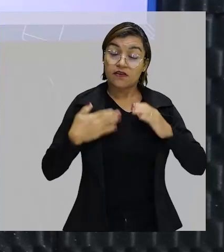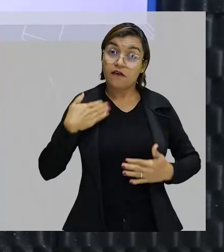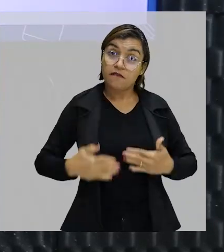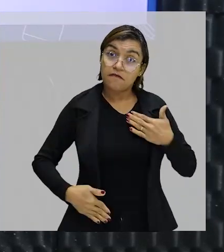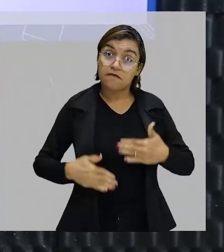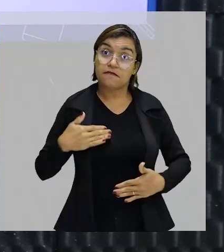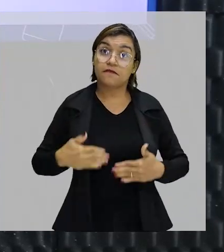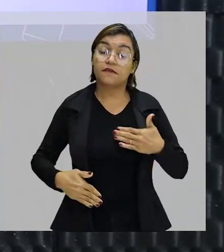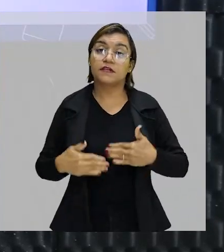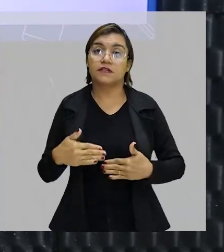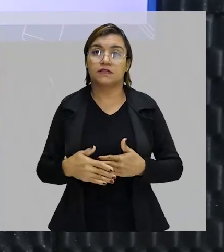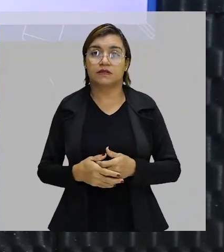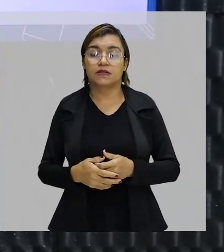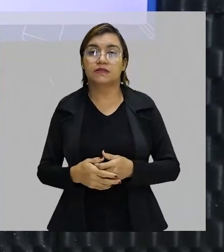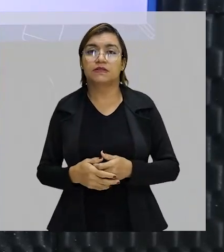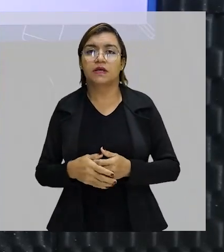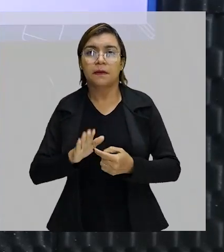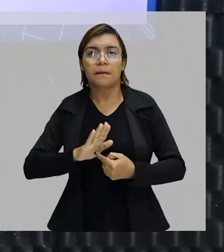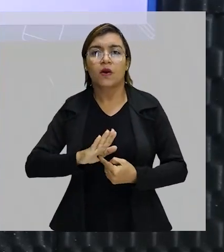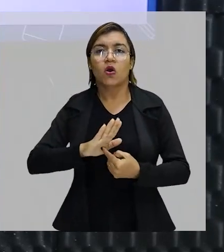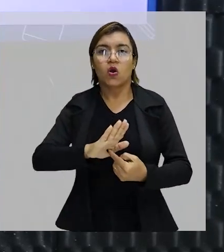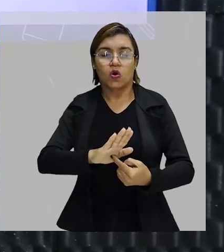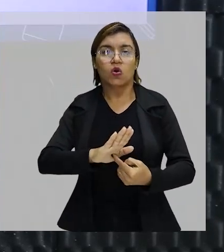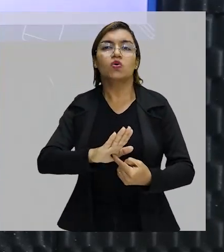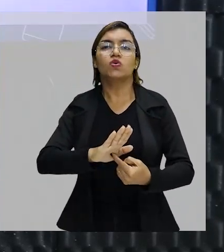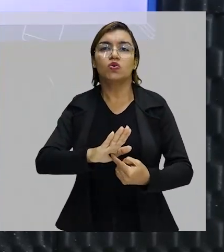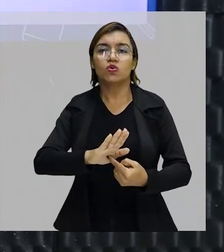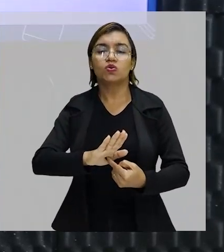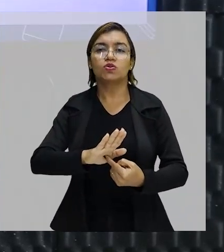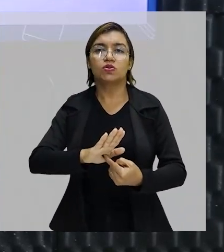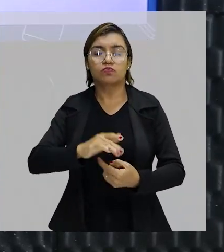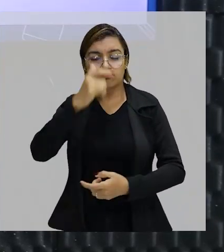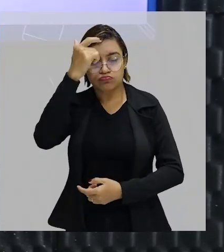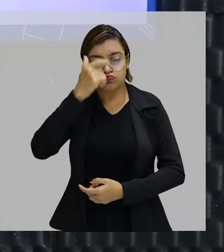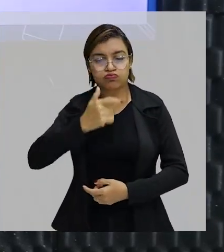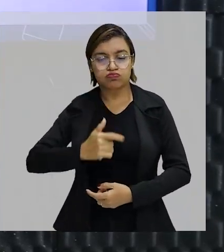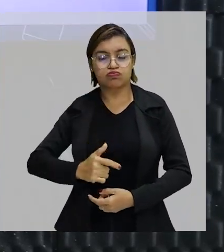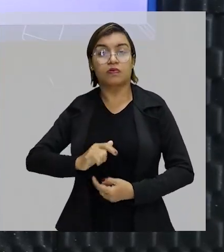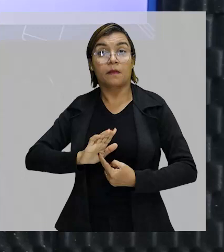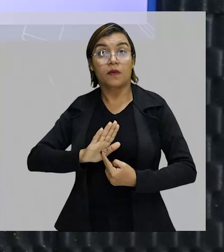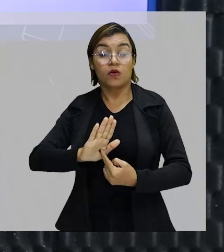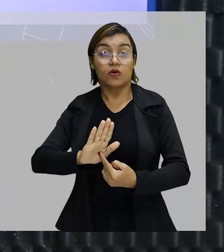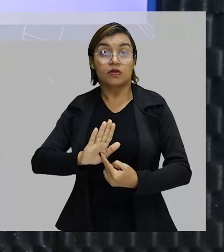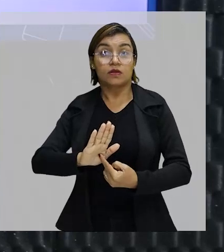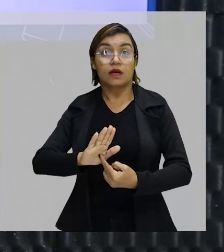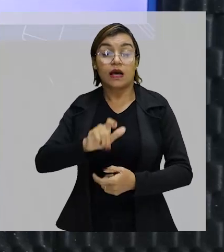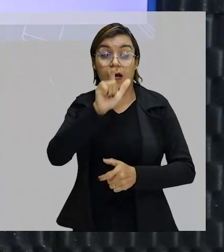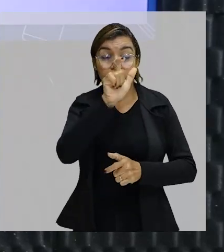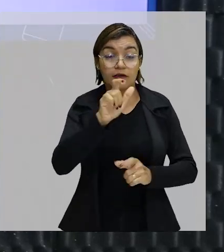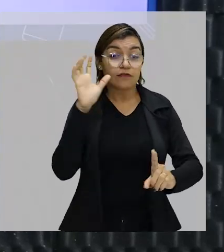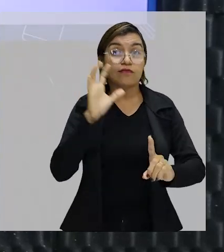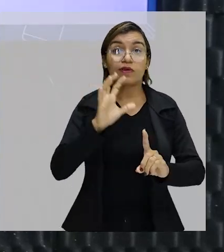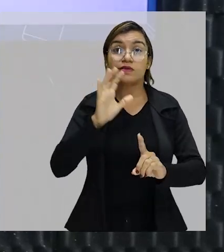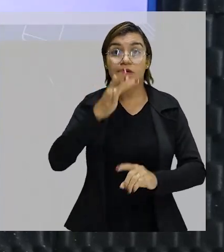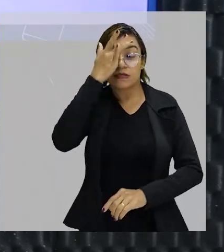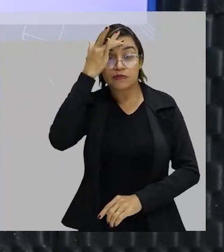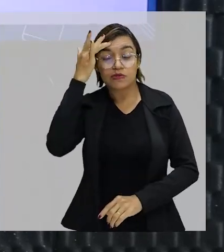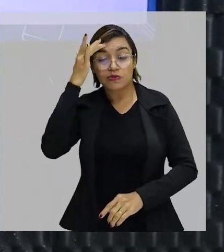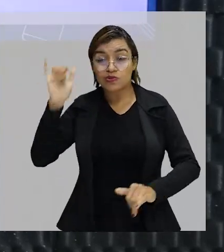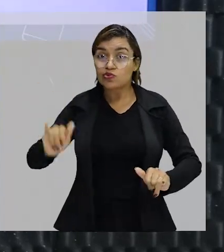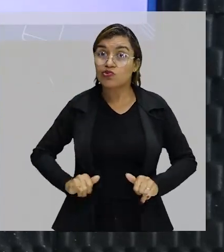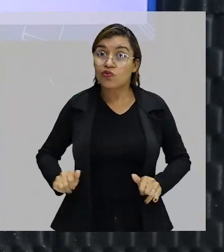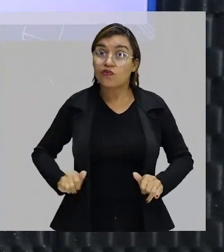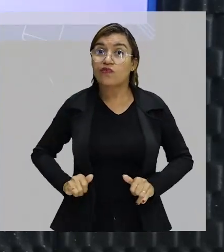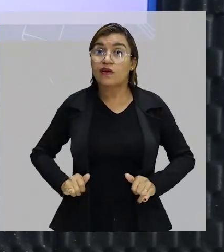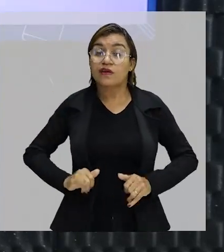físicas, fenotípicas, né, aparentes, que faz com que muitas pessoas sofram discriminação por ter essas